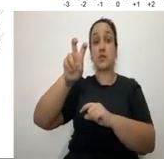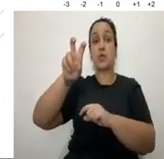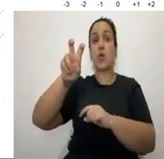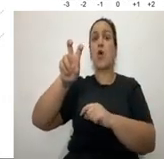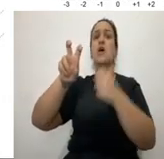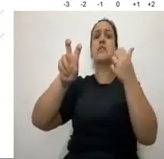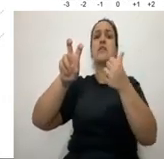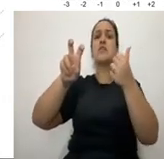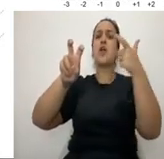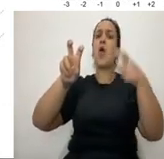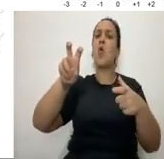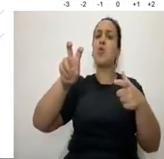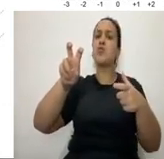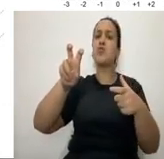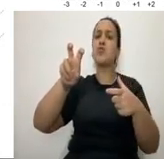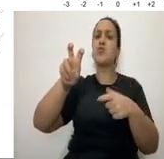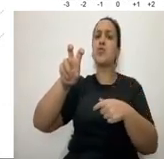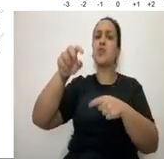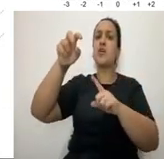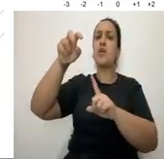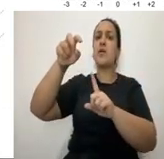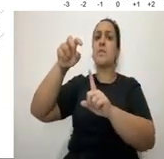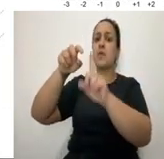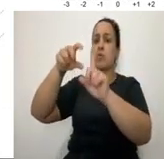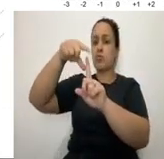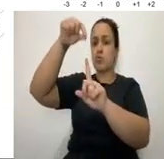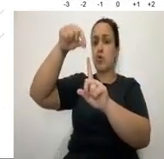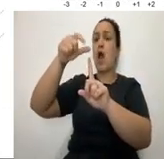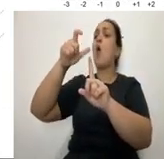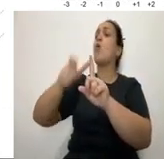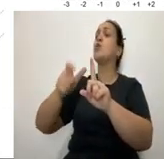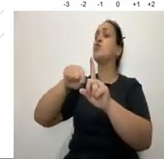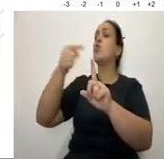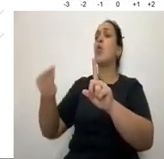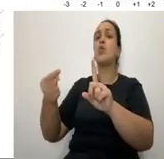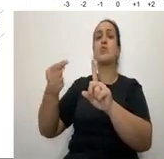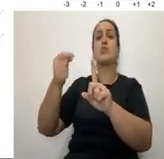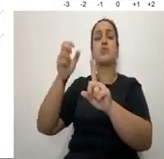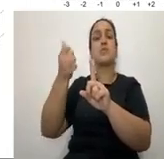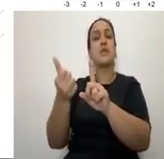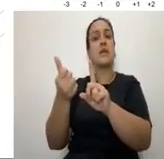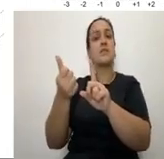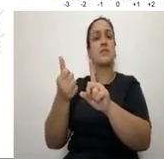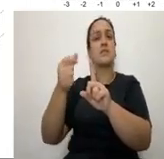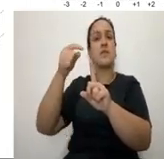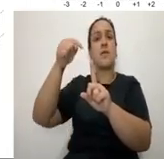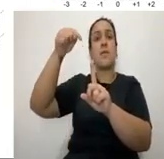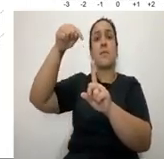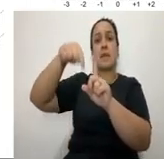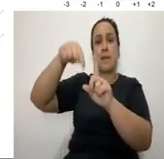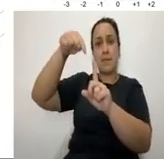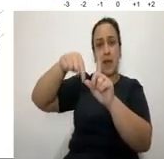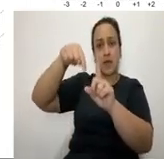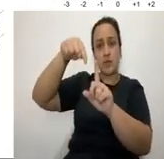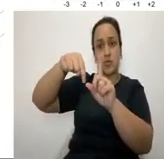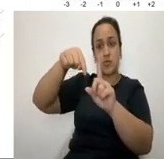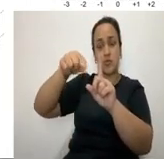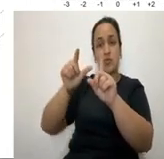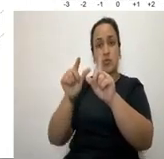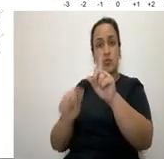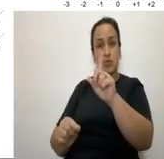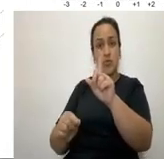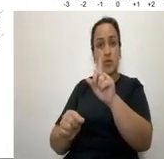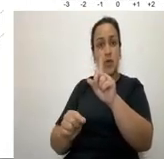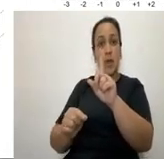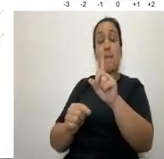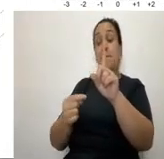O sexto elétron vai aonde? Vai no orbital 0 ou eu vou emparelhar, ou seja, colocar o segundo